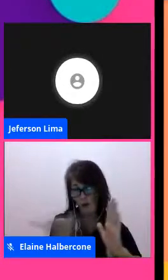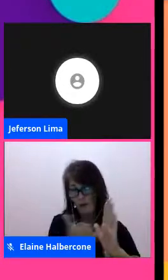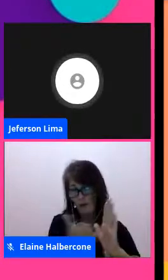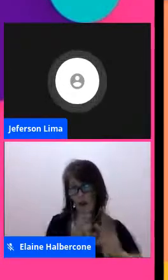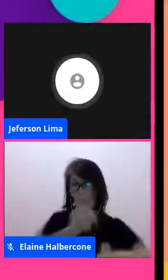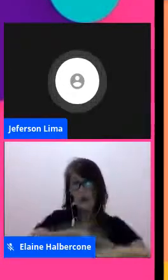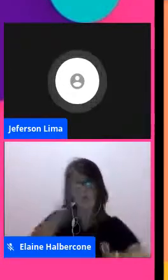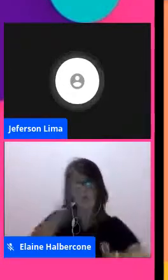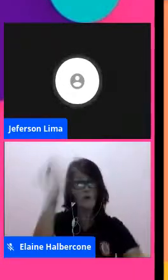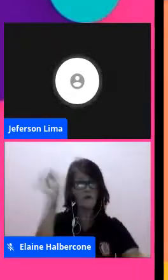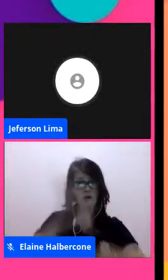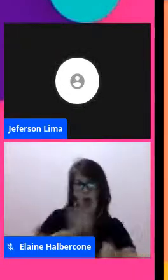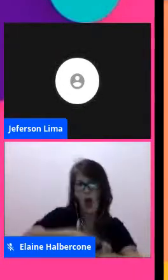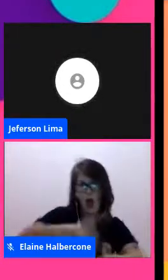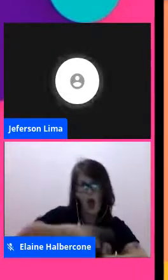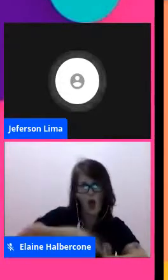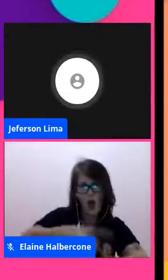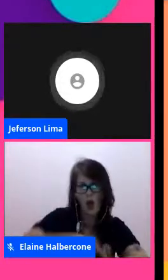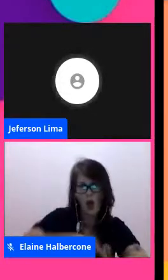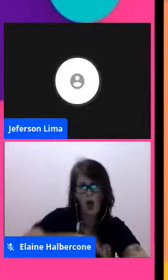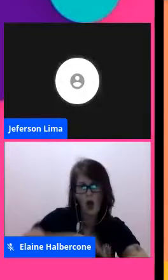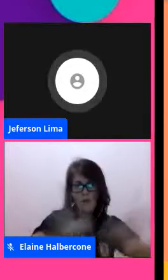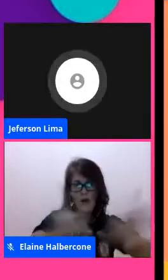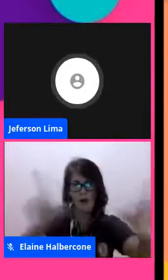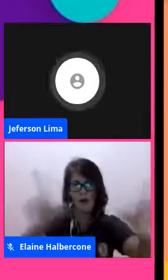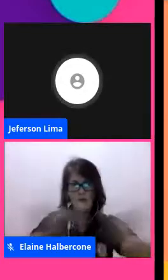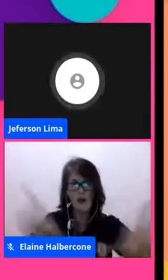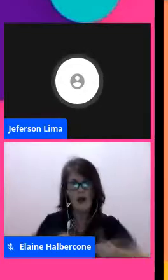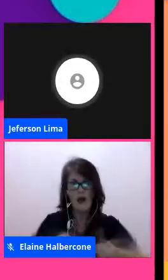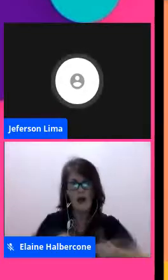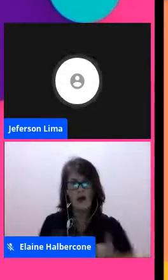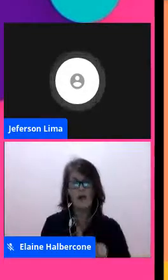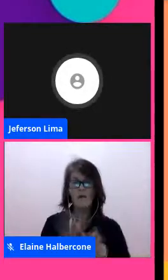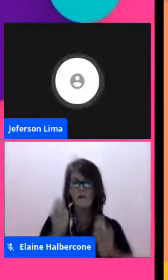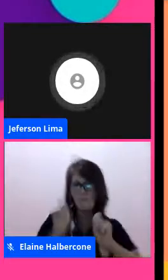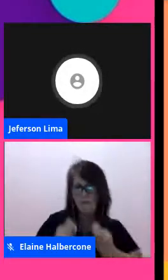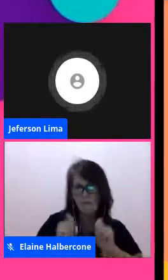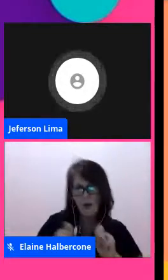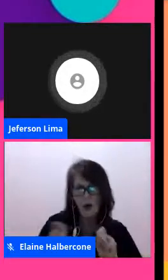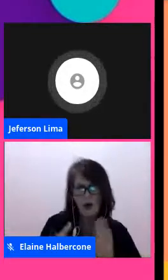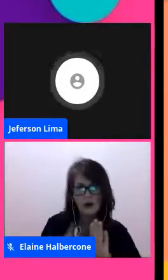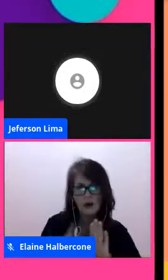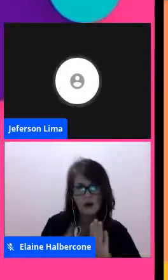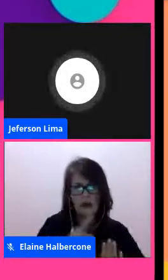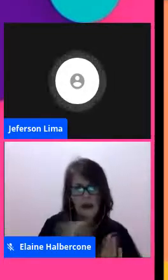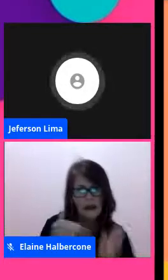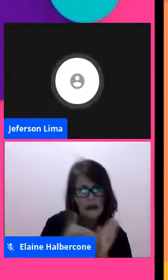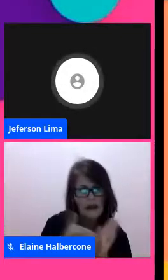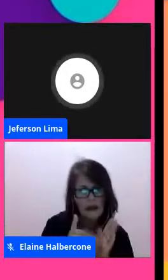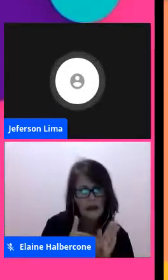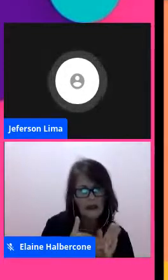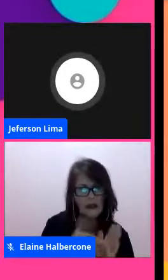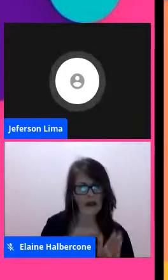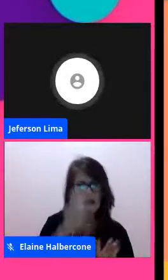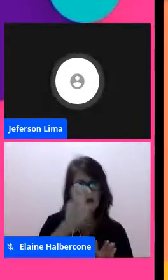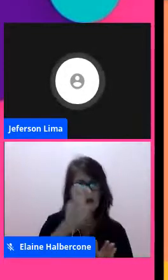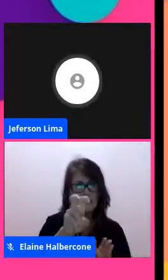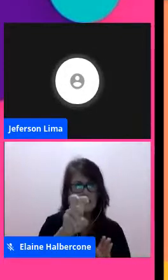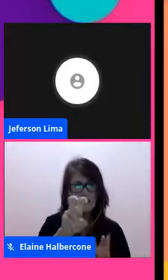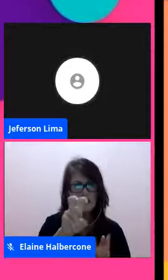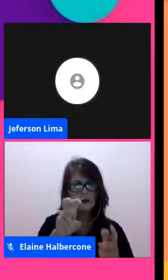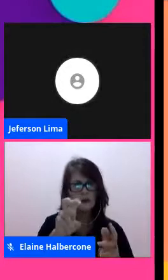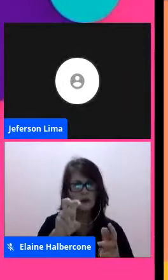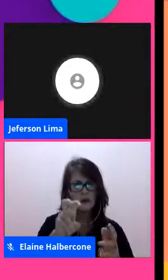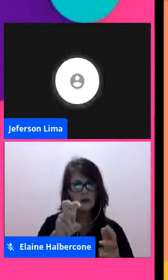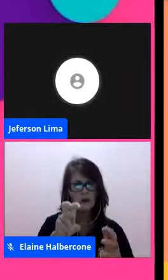real. E não é pouca coisa. Ele não só é em tempo real, como vocês podem ver aqui, ó, que ele pode ter até 100 conexões simultâneas, o que é